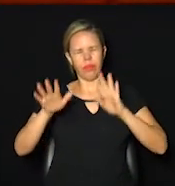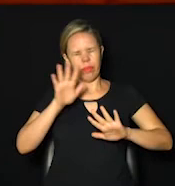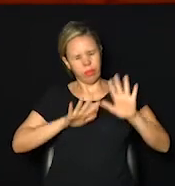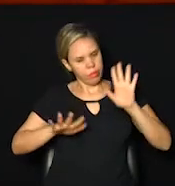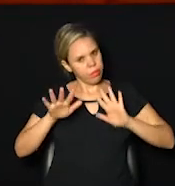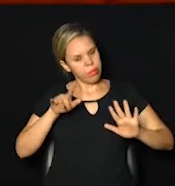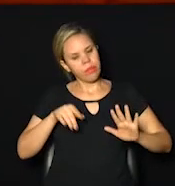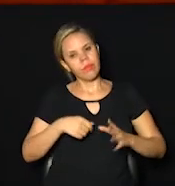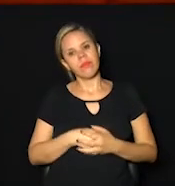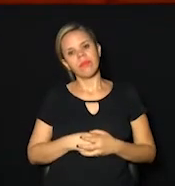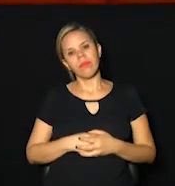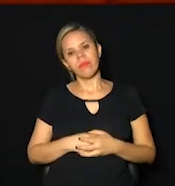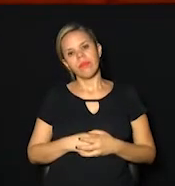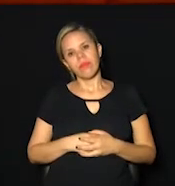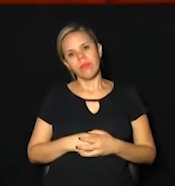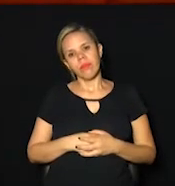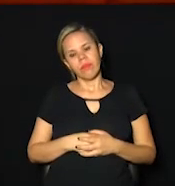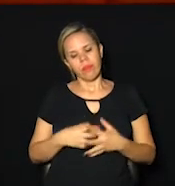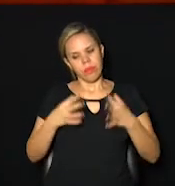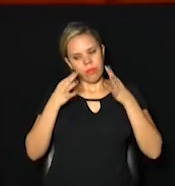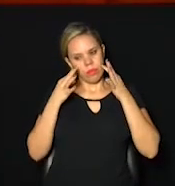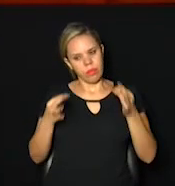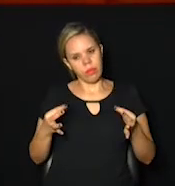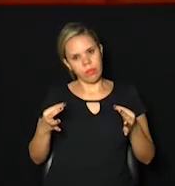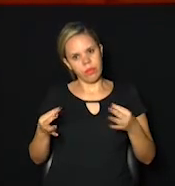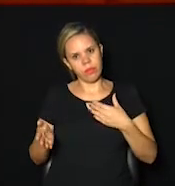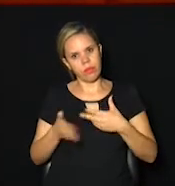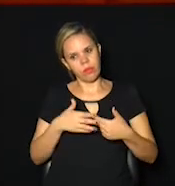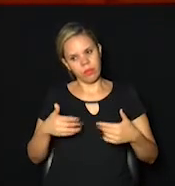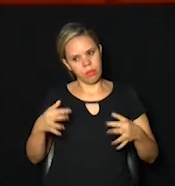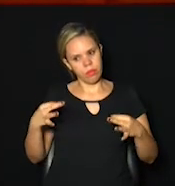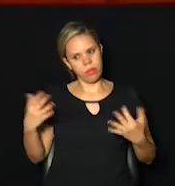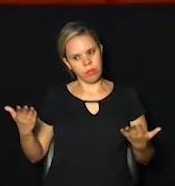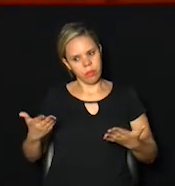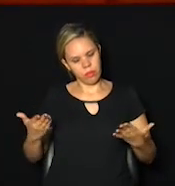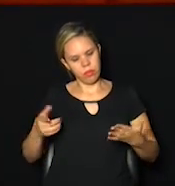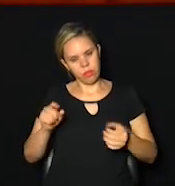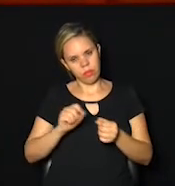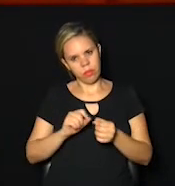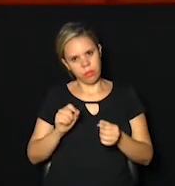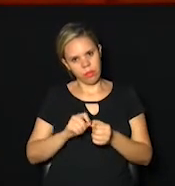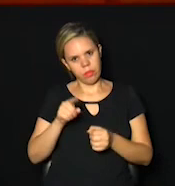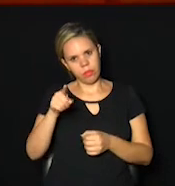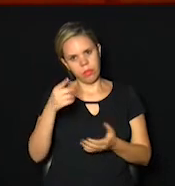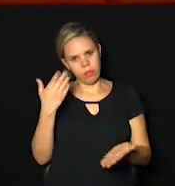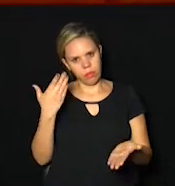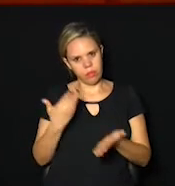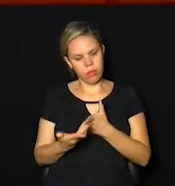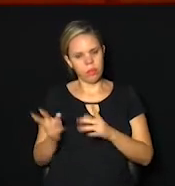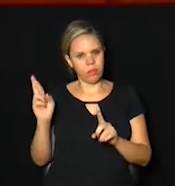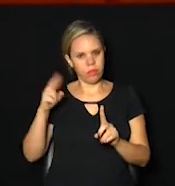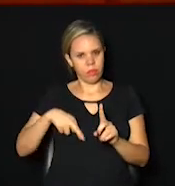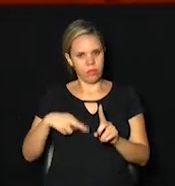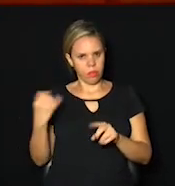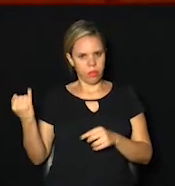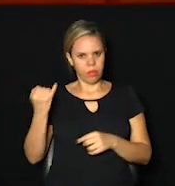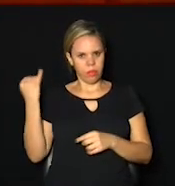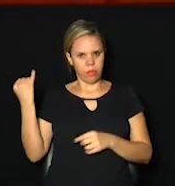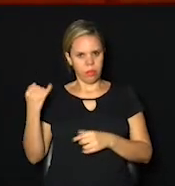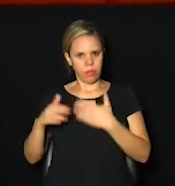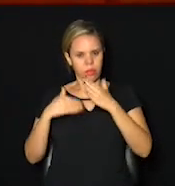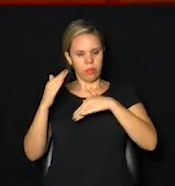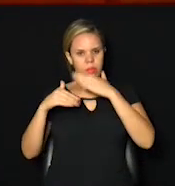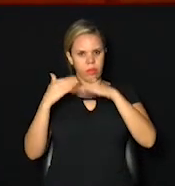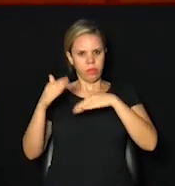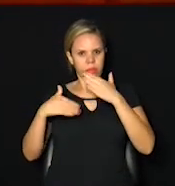isso. Observem que qualquer certeza agora pode te fazer perder uma referência importante no